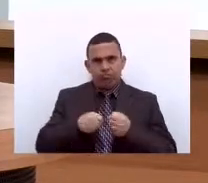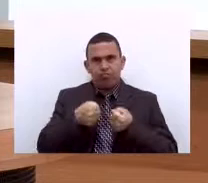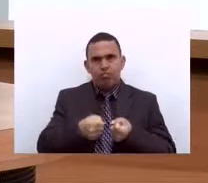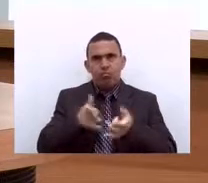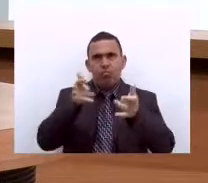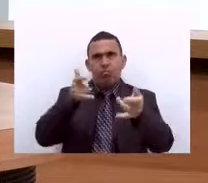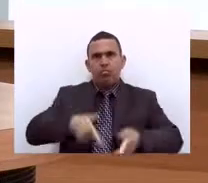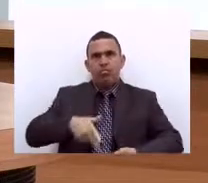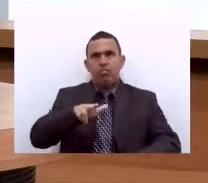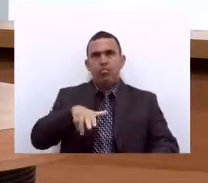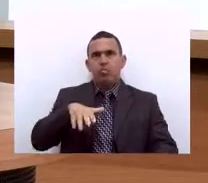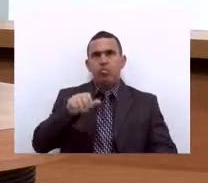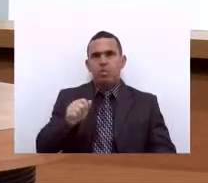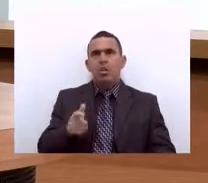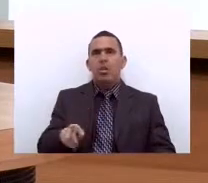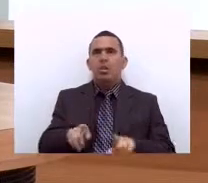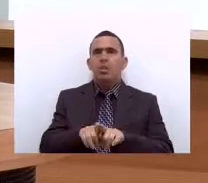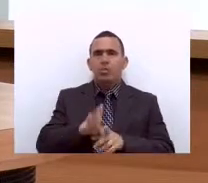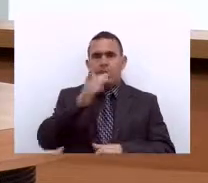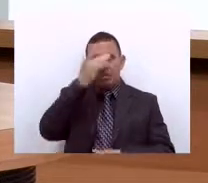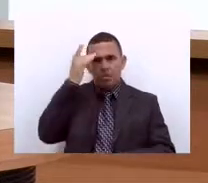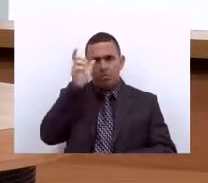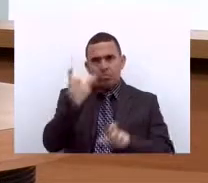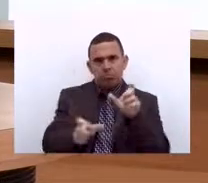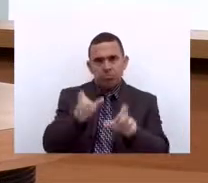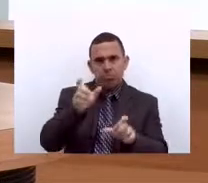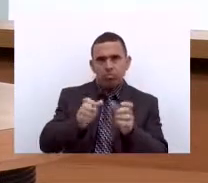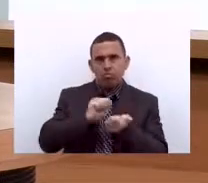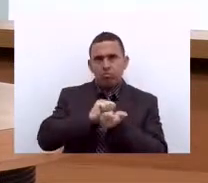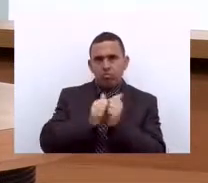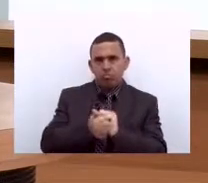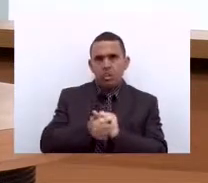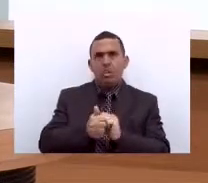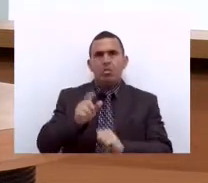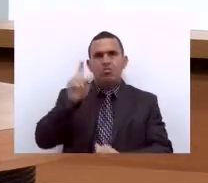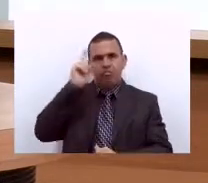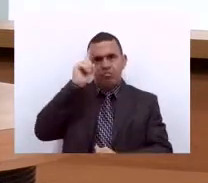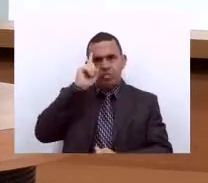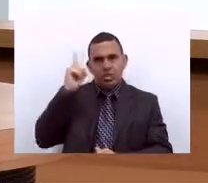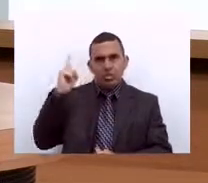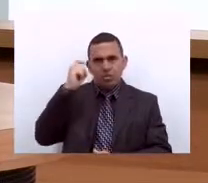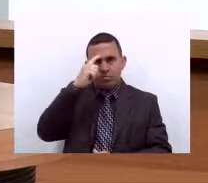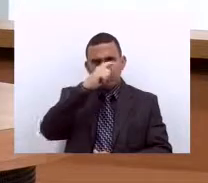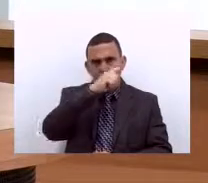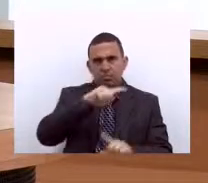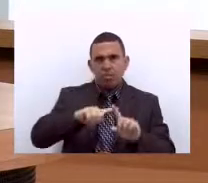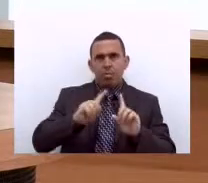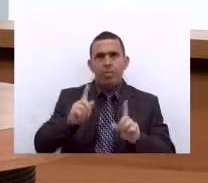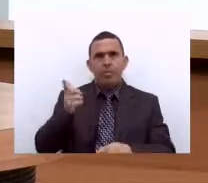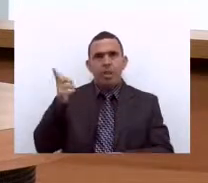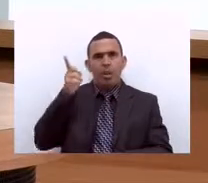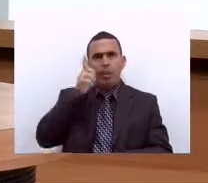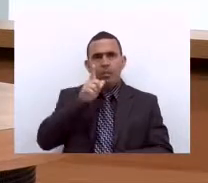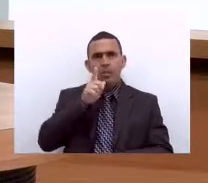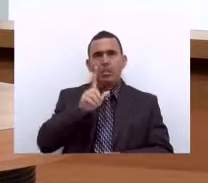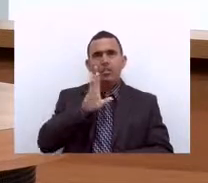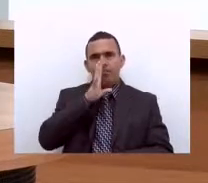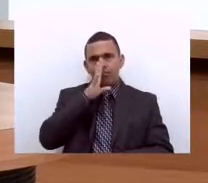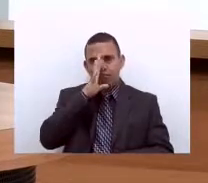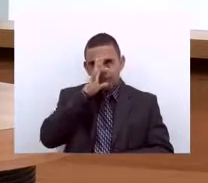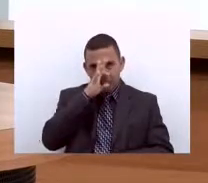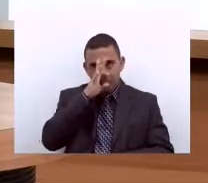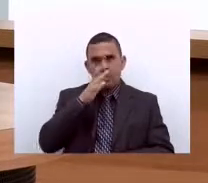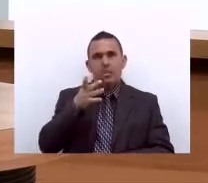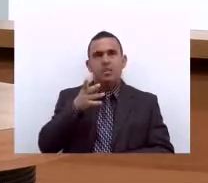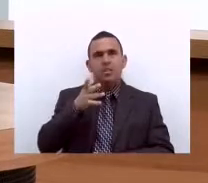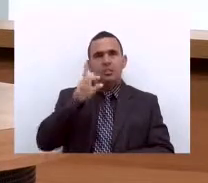esportistas, dia após dia, têm muita dificuldade, mas conseguem persistir e cada dia